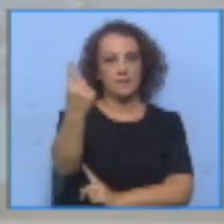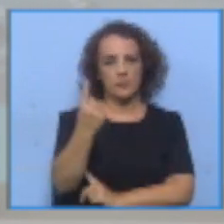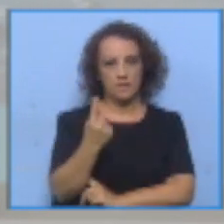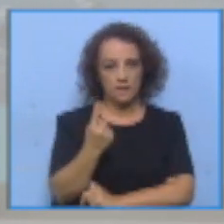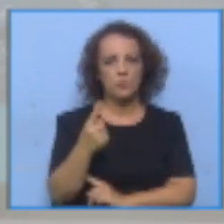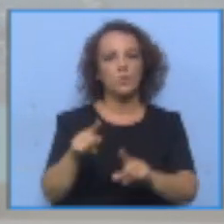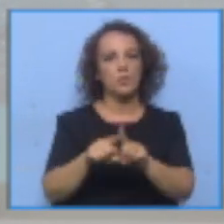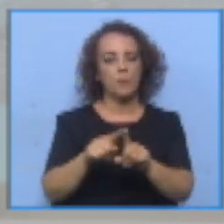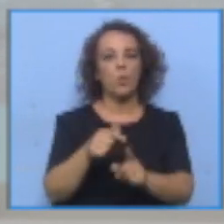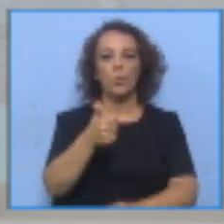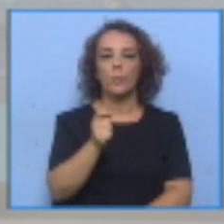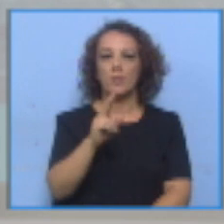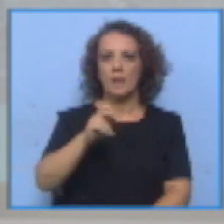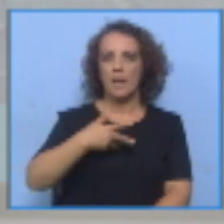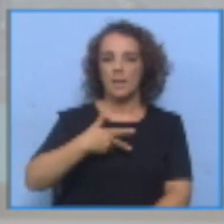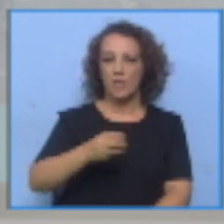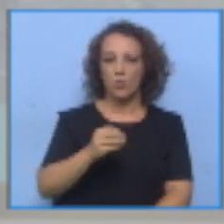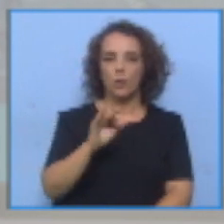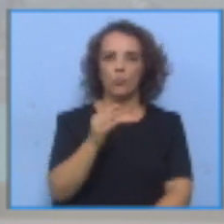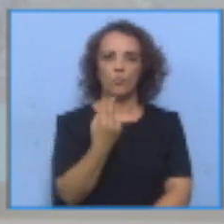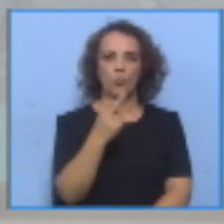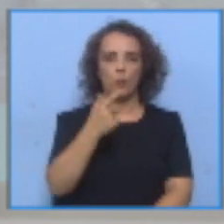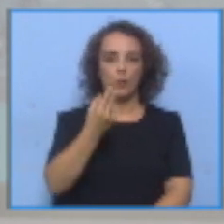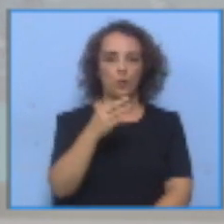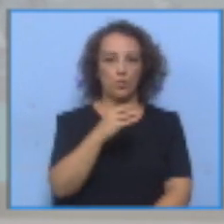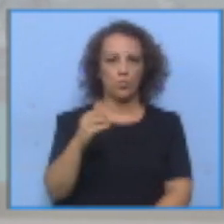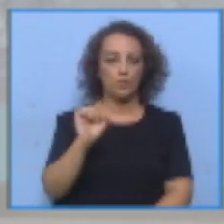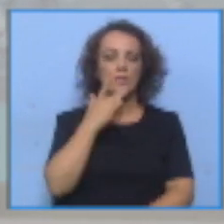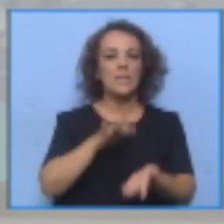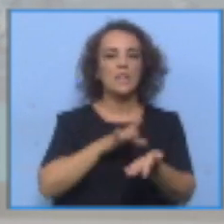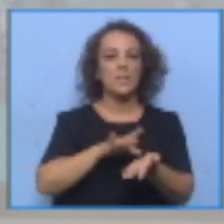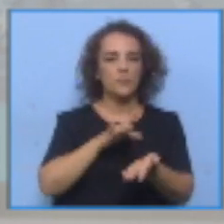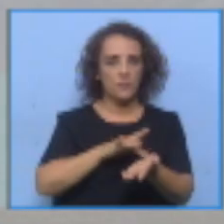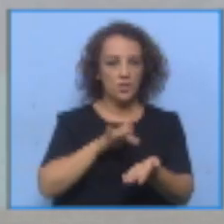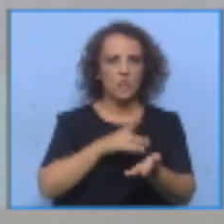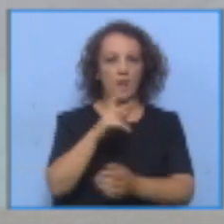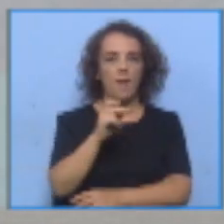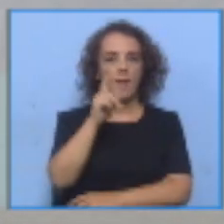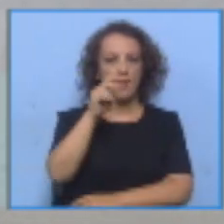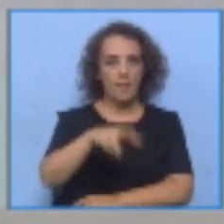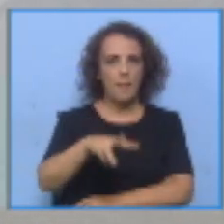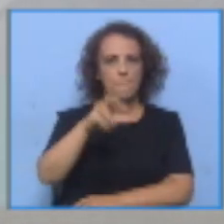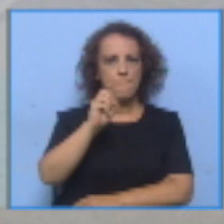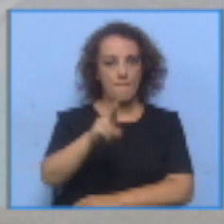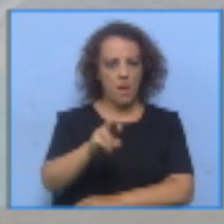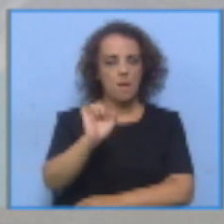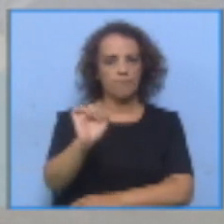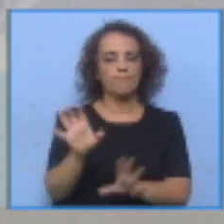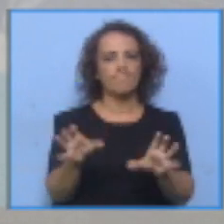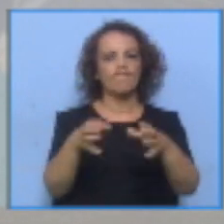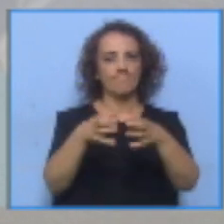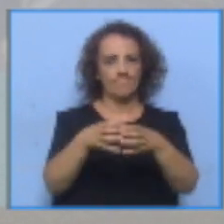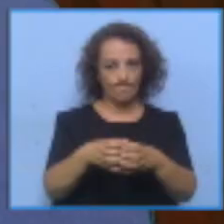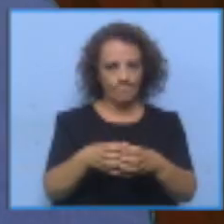Bernardino Frutuoso, é diretor da revista Alemar dos Missionários Combonianos. Irmão Bernardino, boa tarde. Boa tarde, Paulo. Obrigado por estar